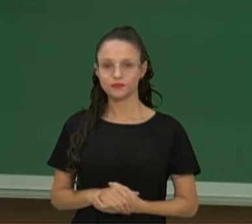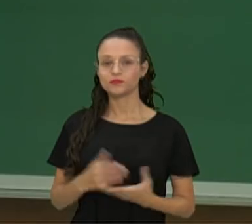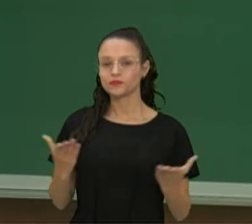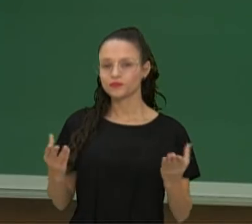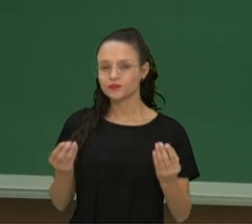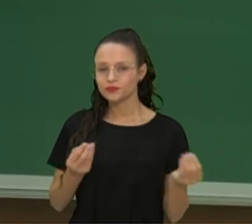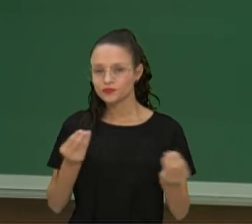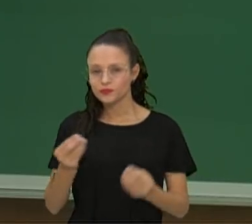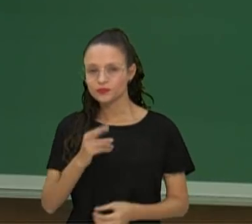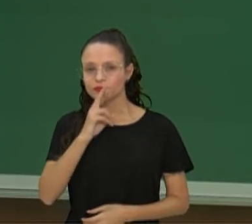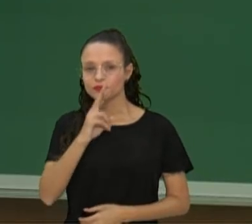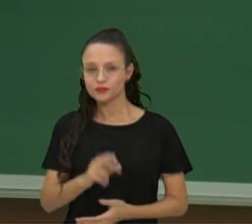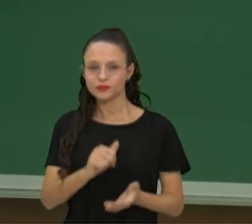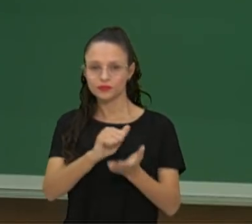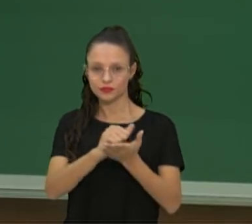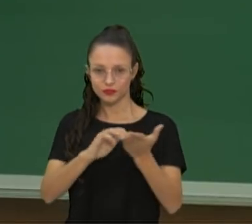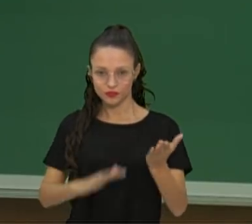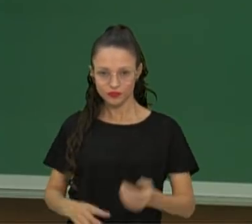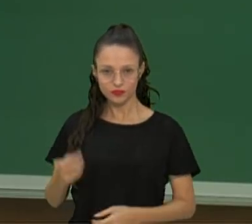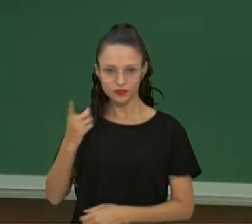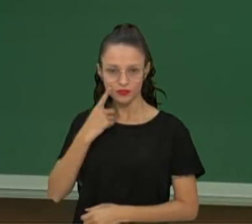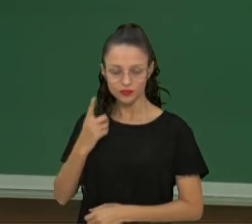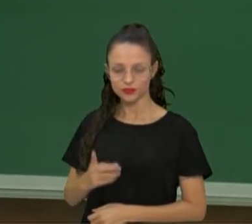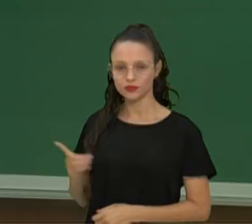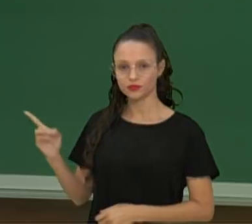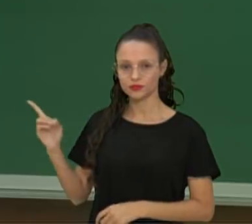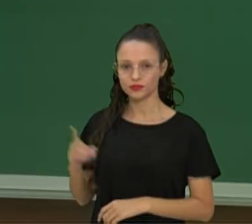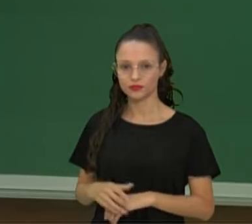Como é que ficou a resposta desse exercício? Vamos dar uma olhadinha?